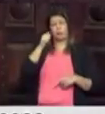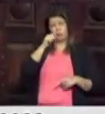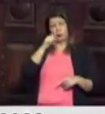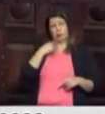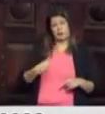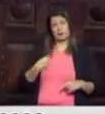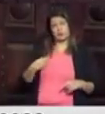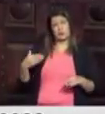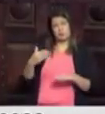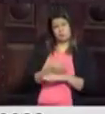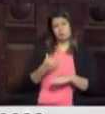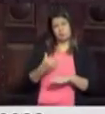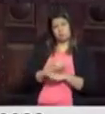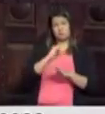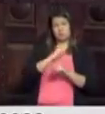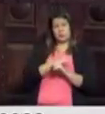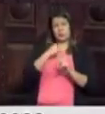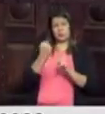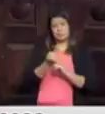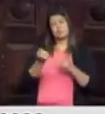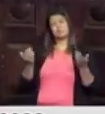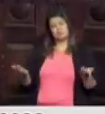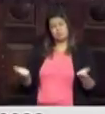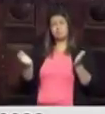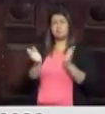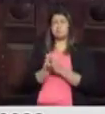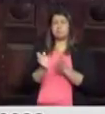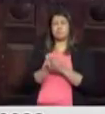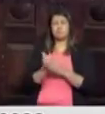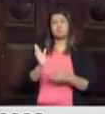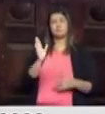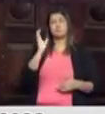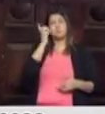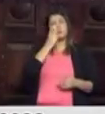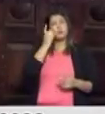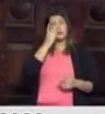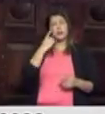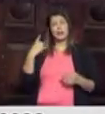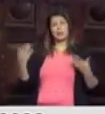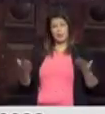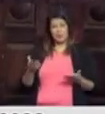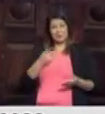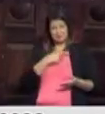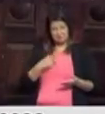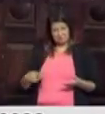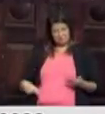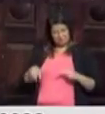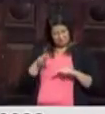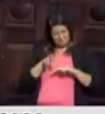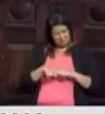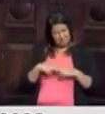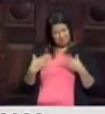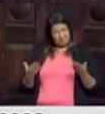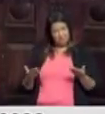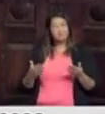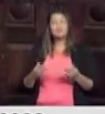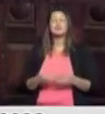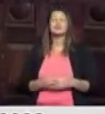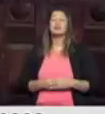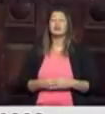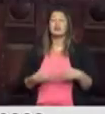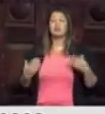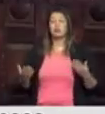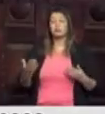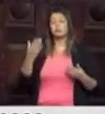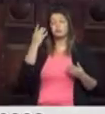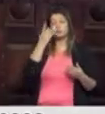brasileira na nossa sociedade. Então, parabéns, deputada, por estar presidindo essa sessão. Senhoras e senhores deputados, eu gostaria